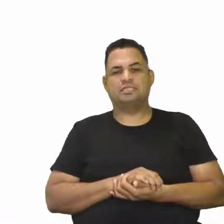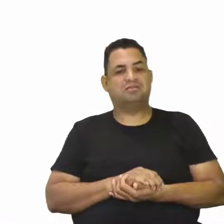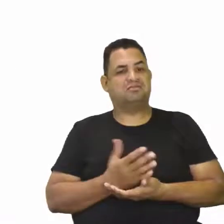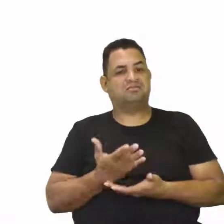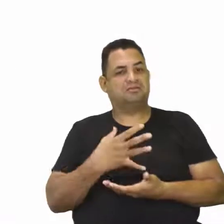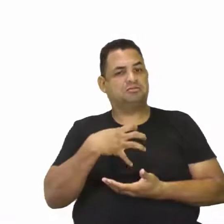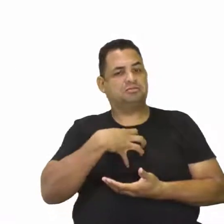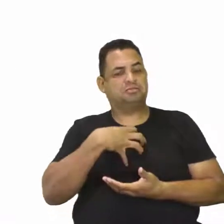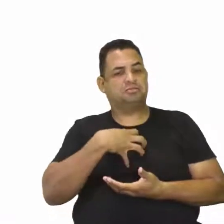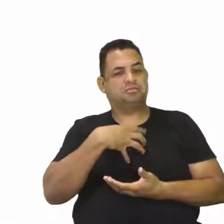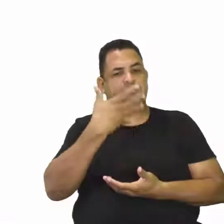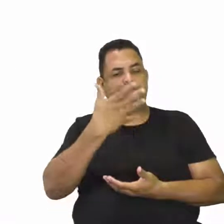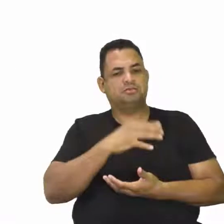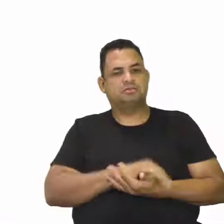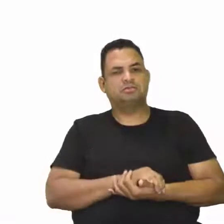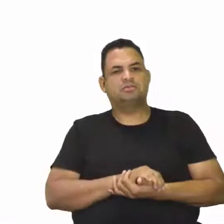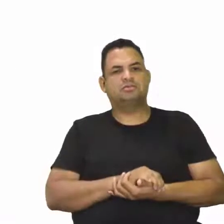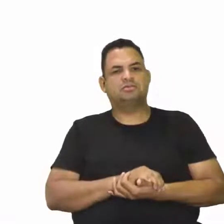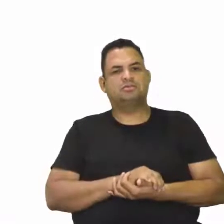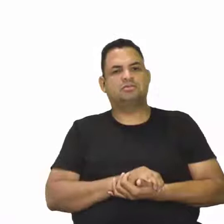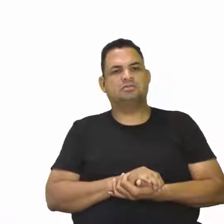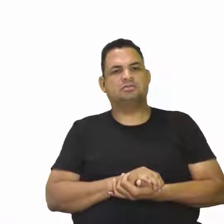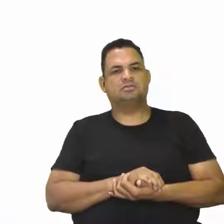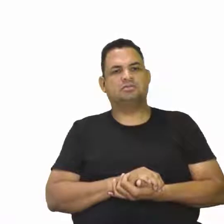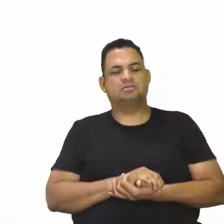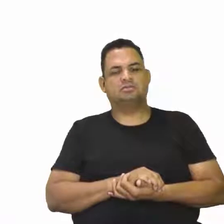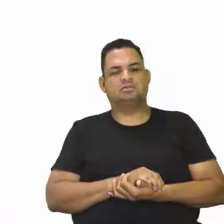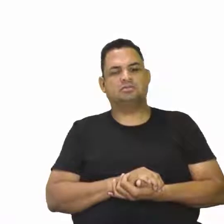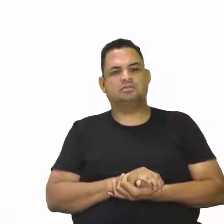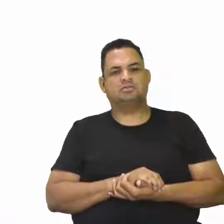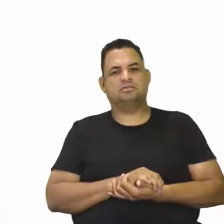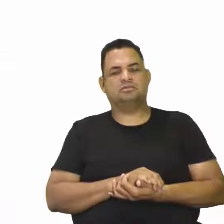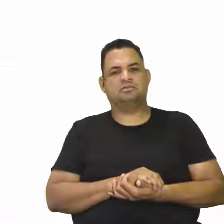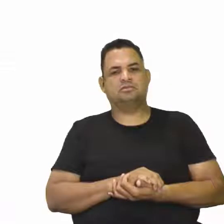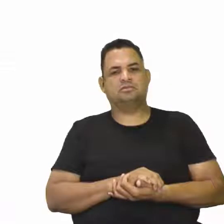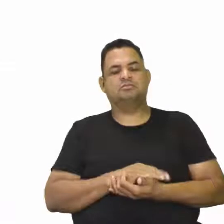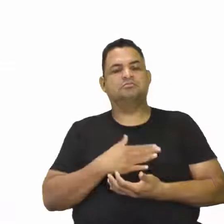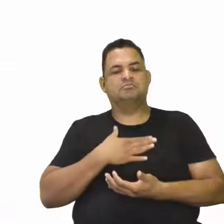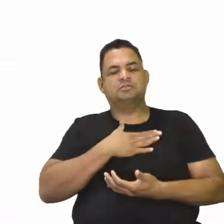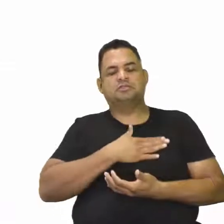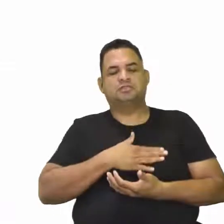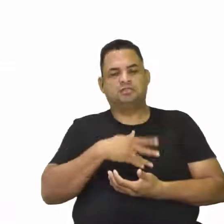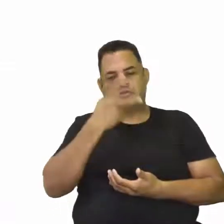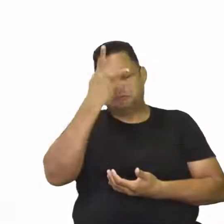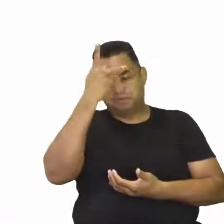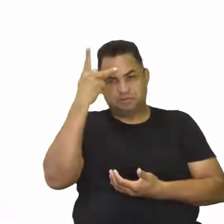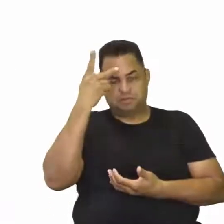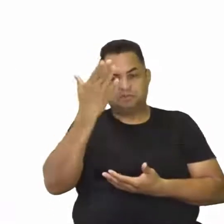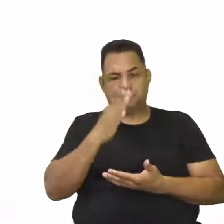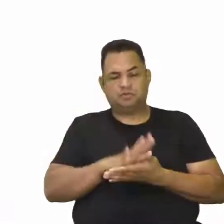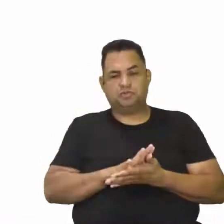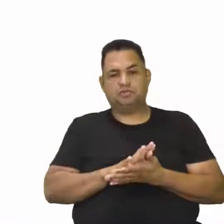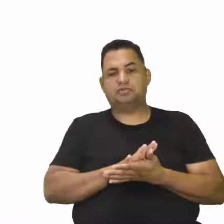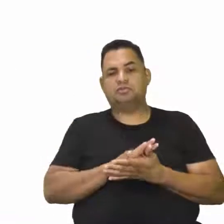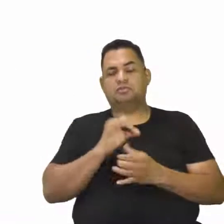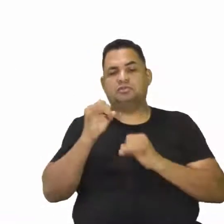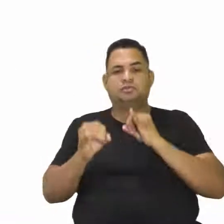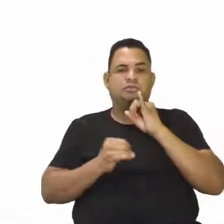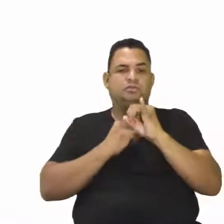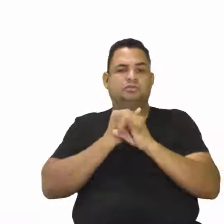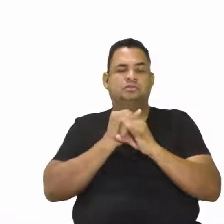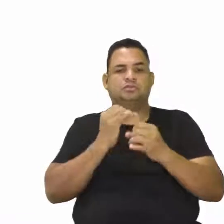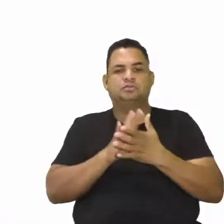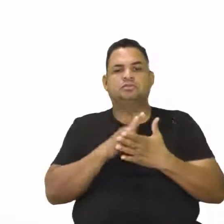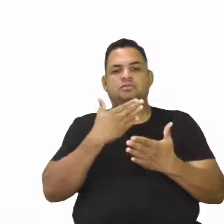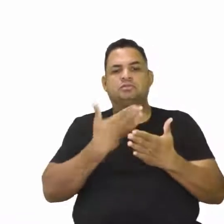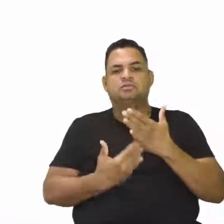quer falar dos sintomas. Fala, Tainá. Fala, fala. Que os adeptos da internet... É porque ela se encaixa, viu, gente? Por isso que ela não quer que eu fale. Meu